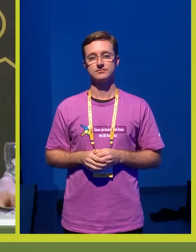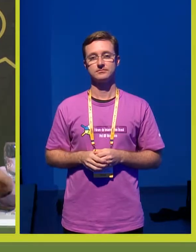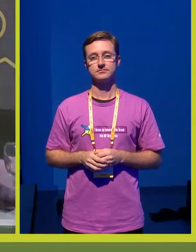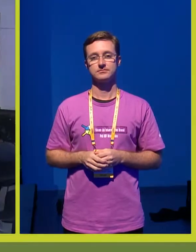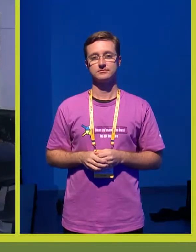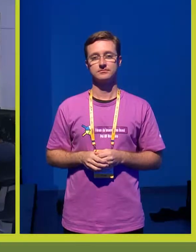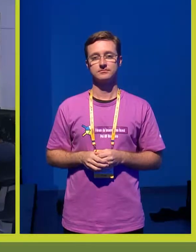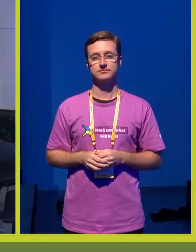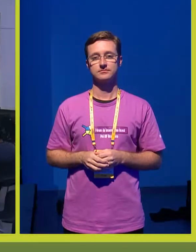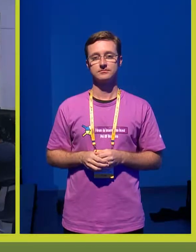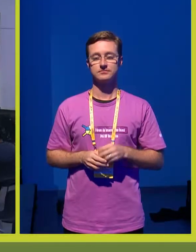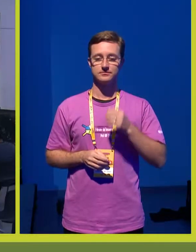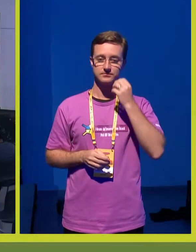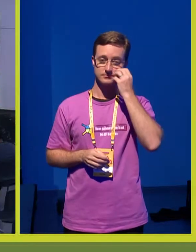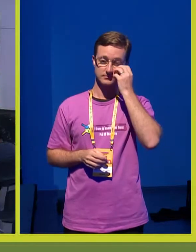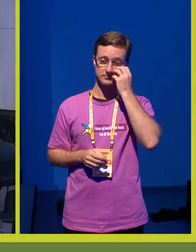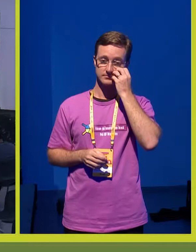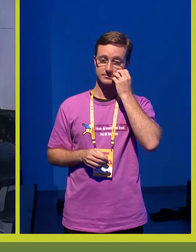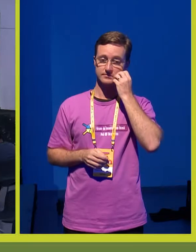bem